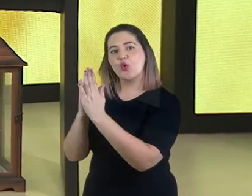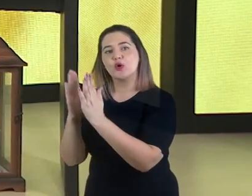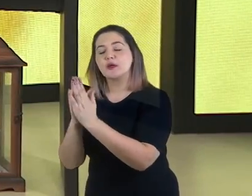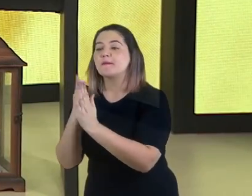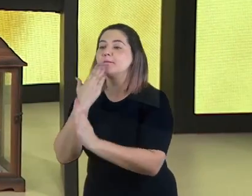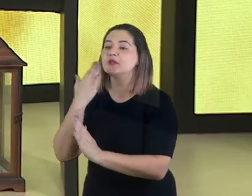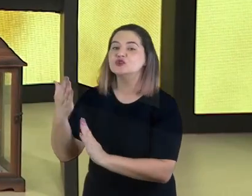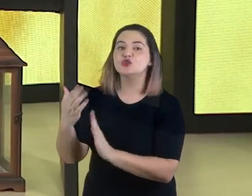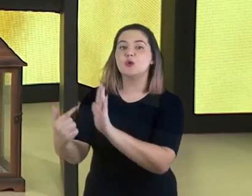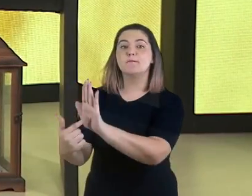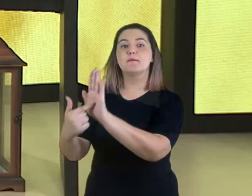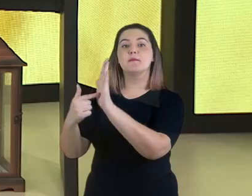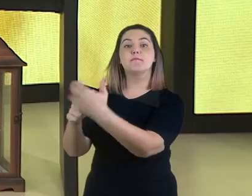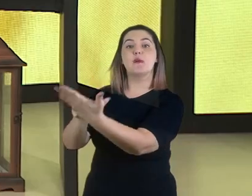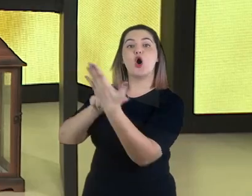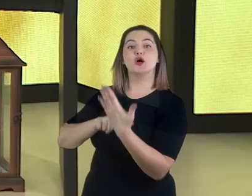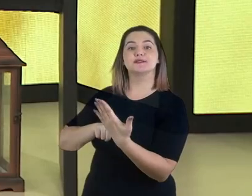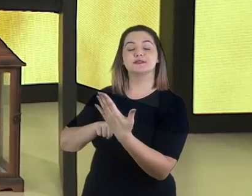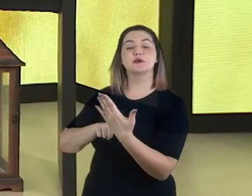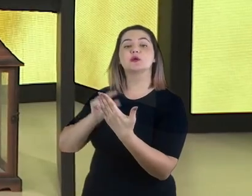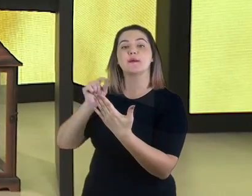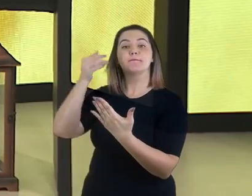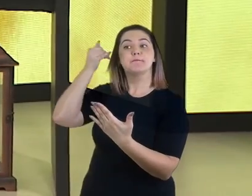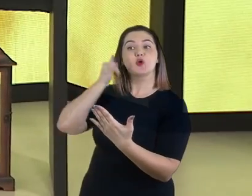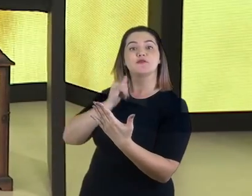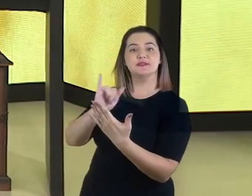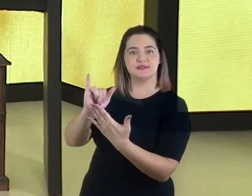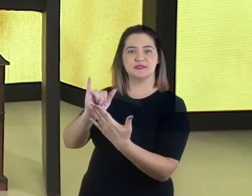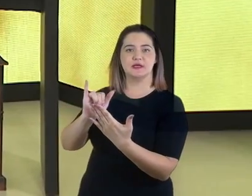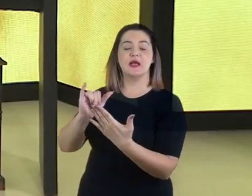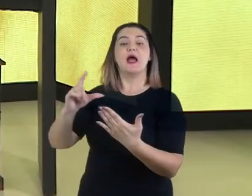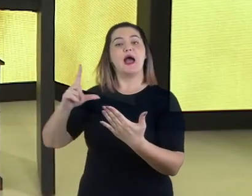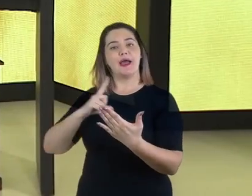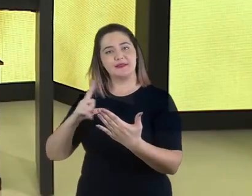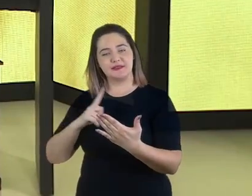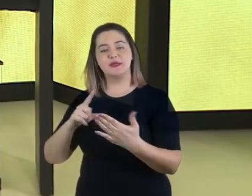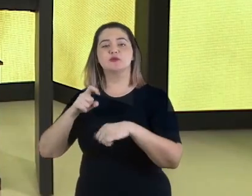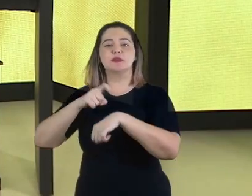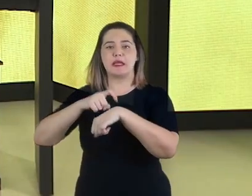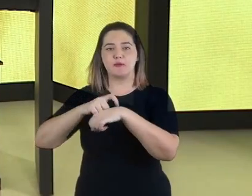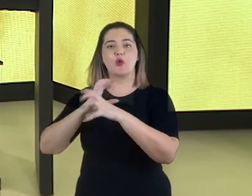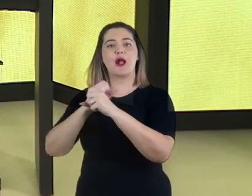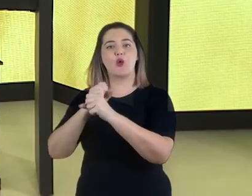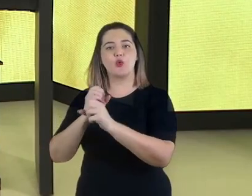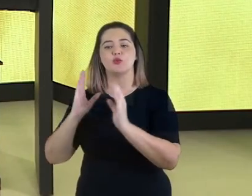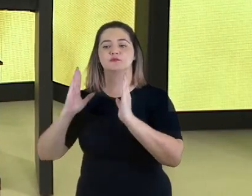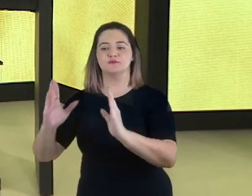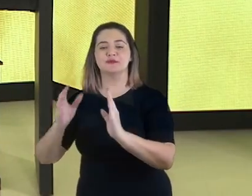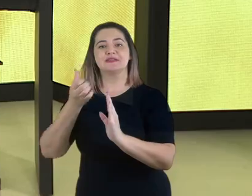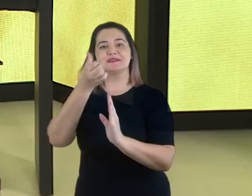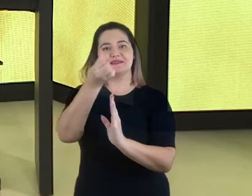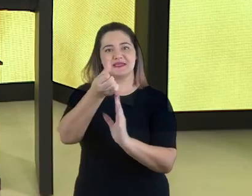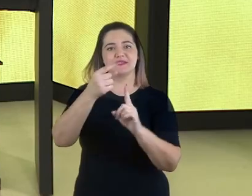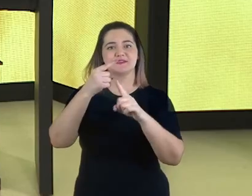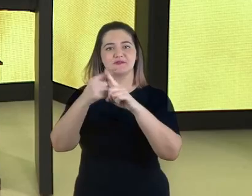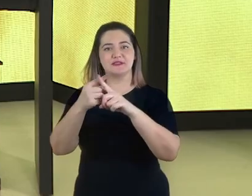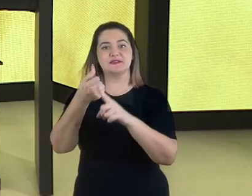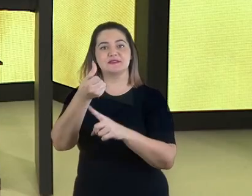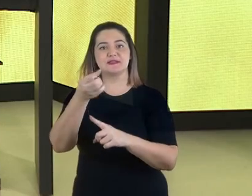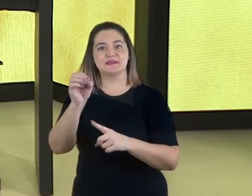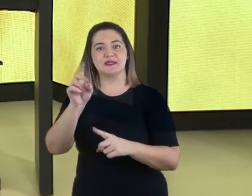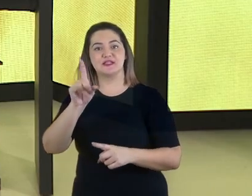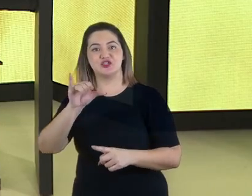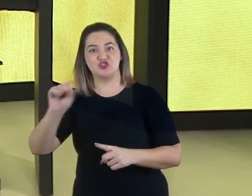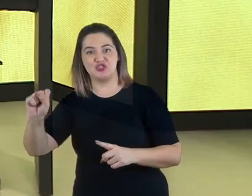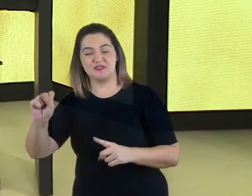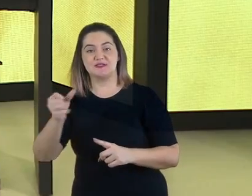tempo Adanu é descrito como um composto de 6 vezes 60 dias e 60 noites, que dá